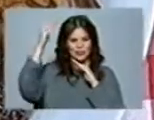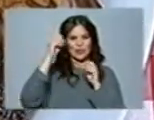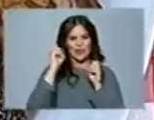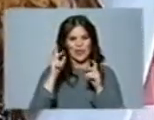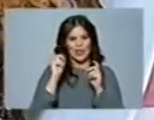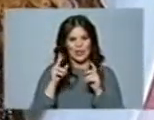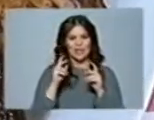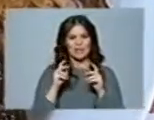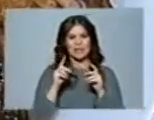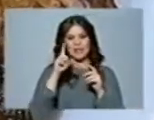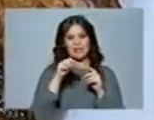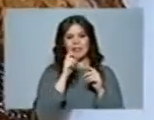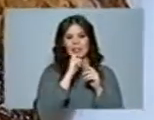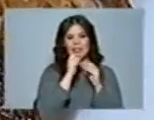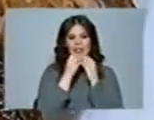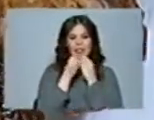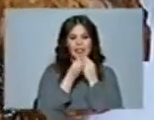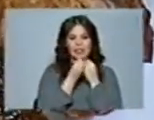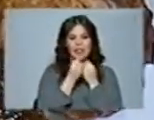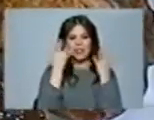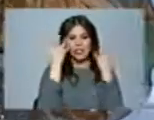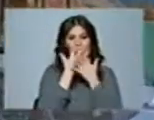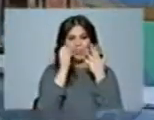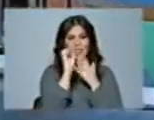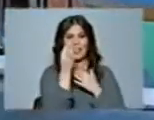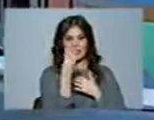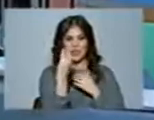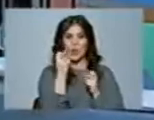com isto presenciávamos então a vossa. 3 dias.